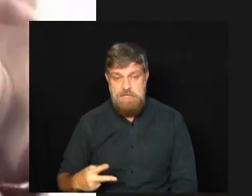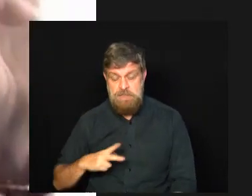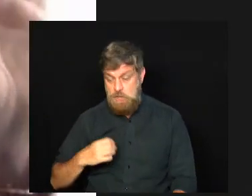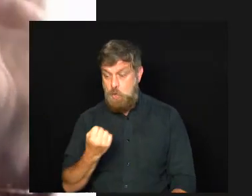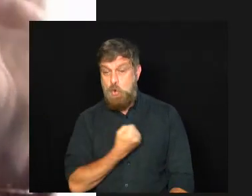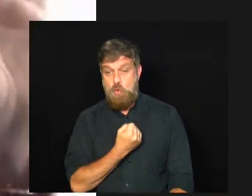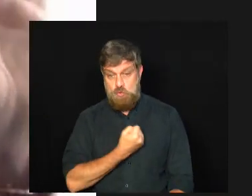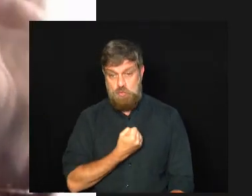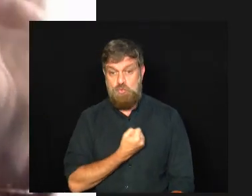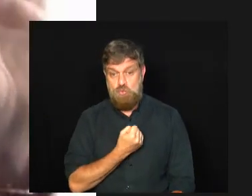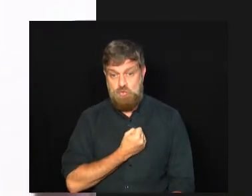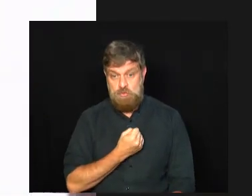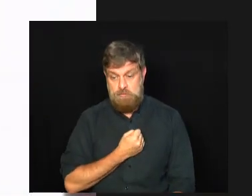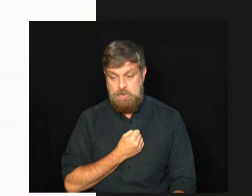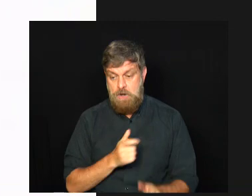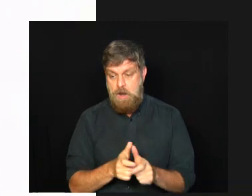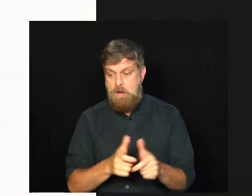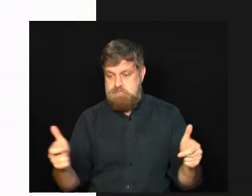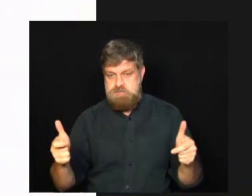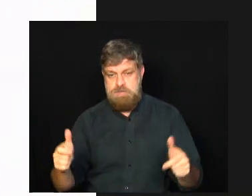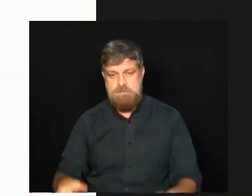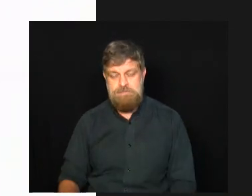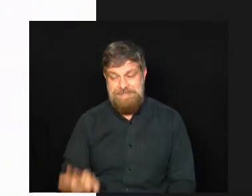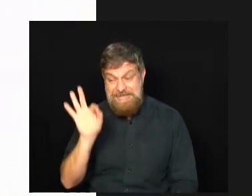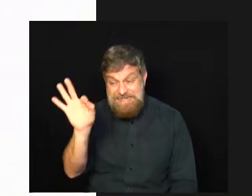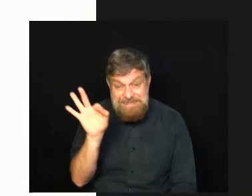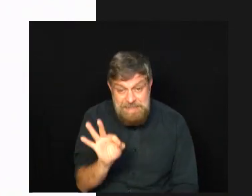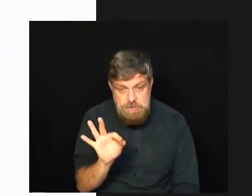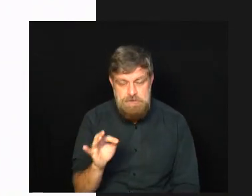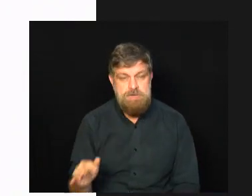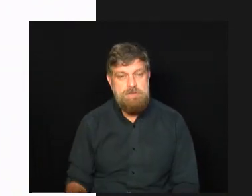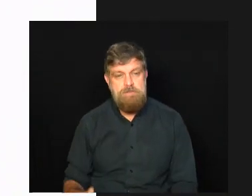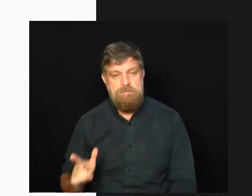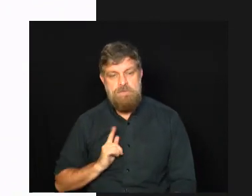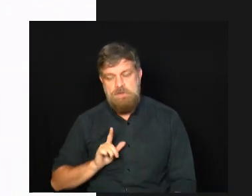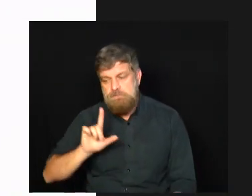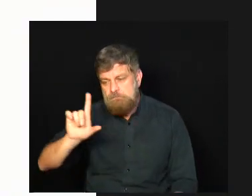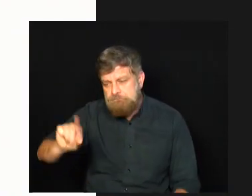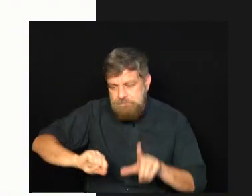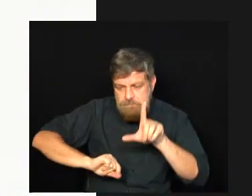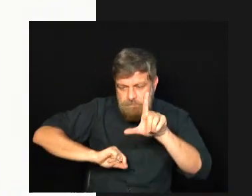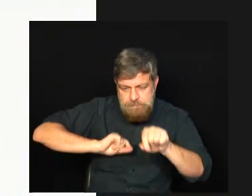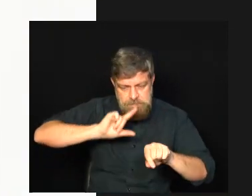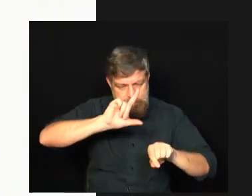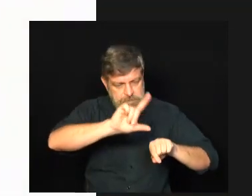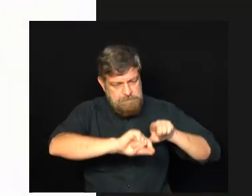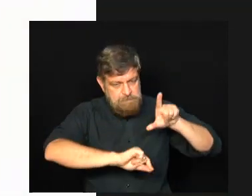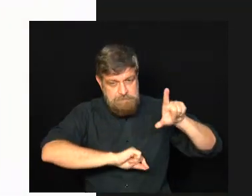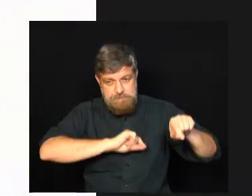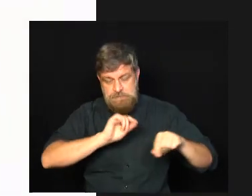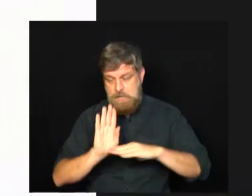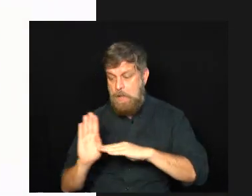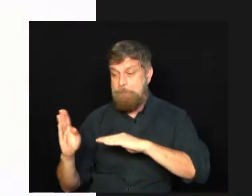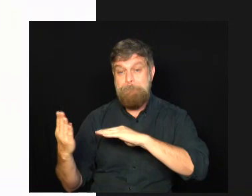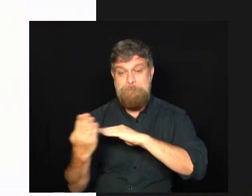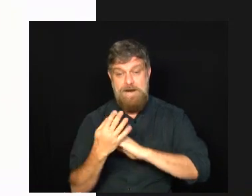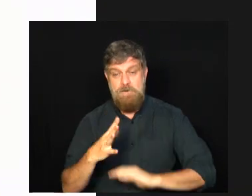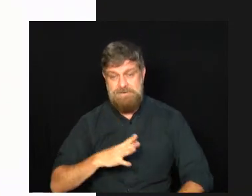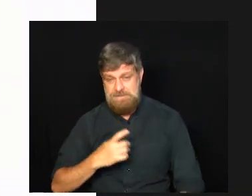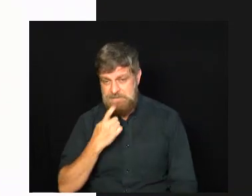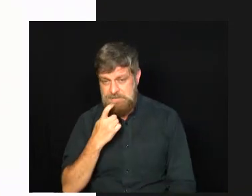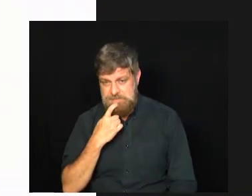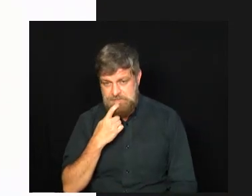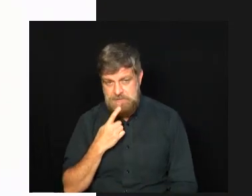significativa, né? Com significância estatística. Nós sorteamos bairros em Campinas da